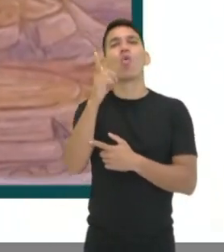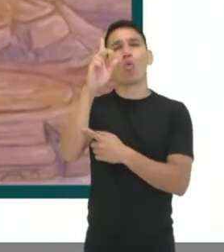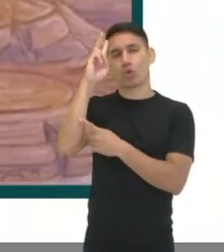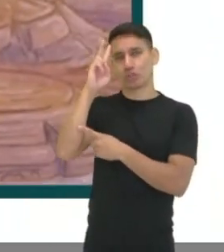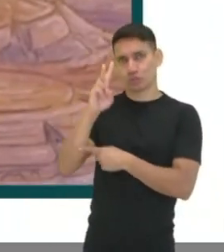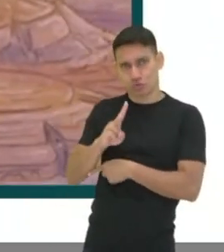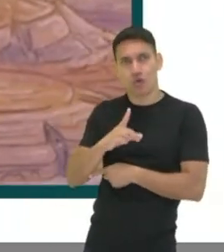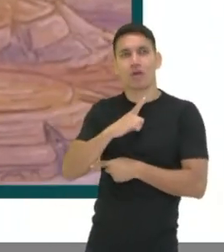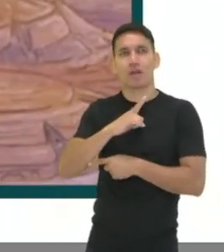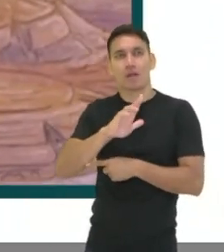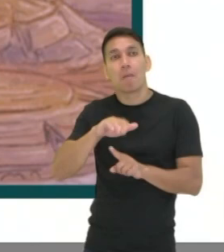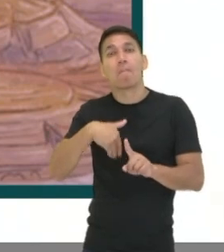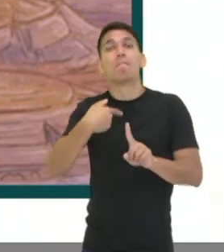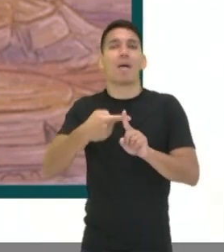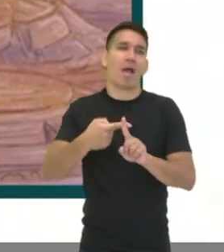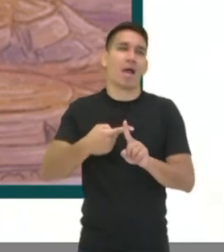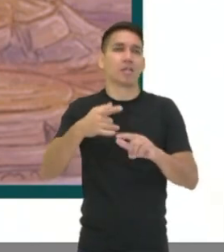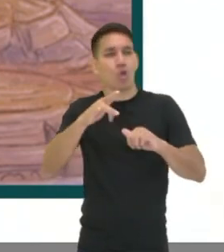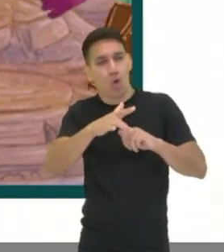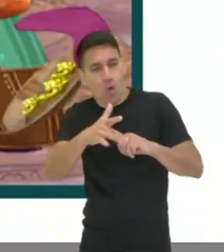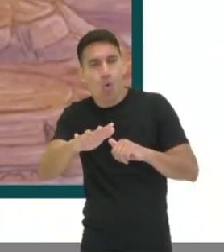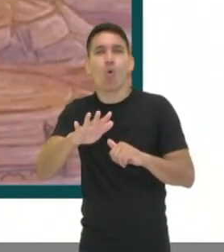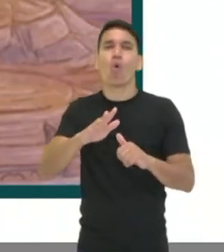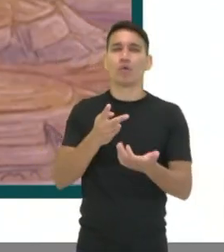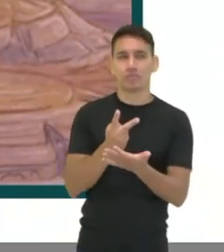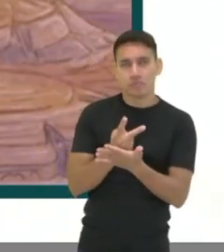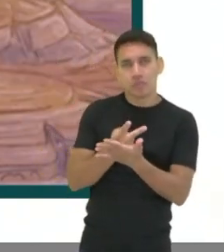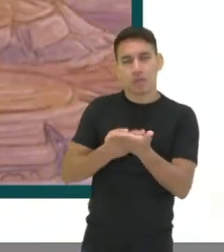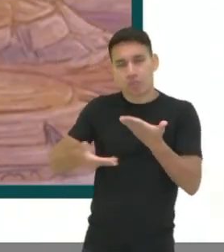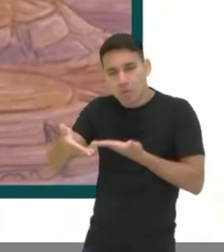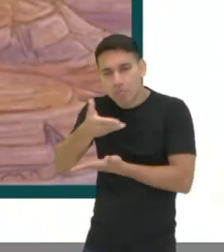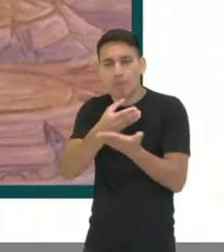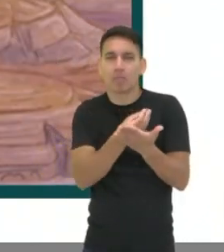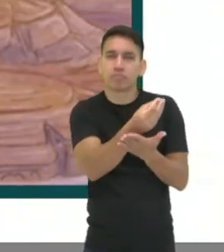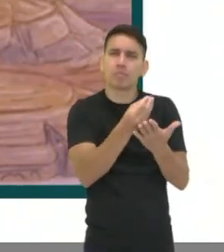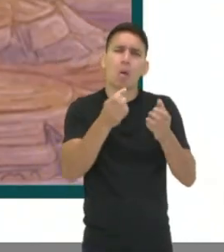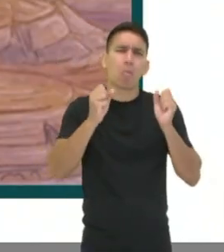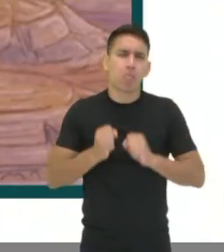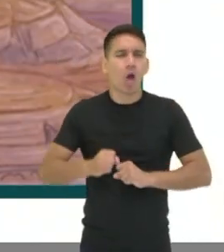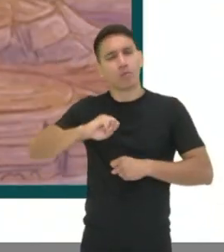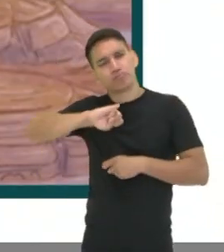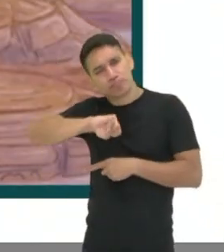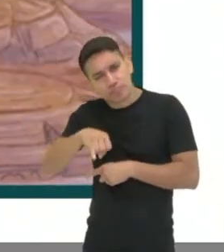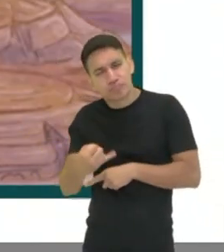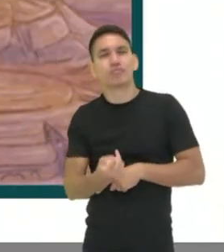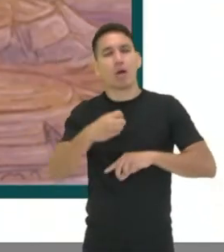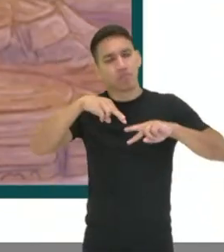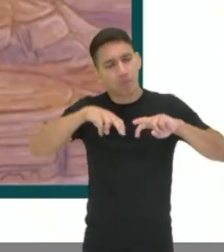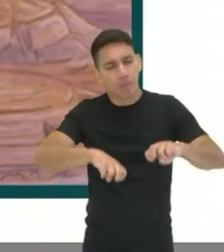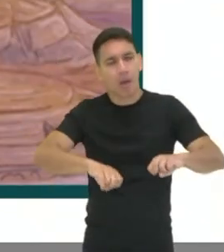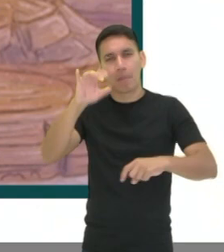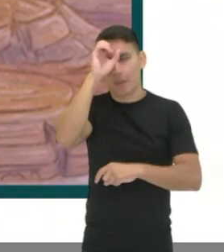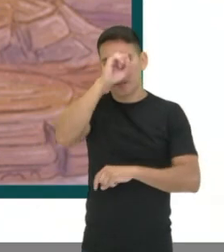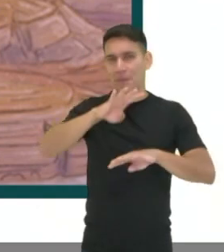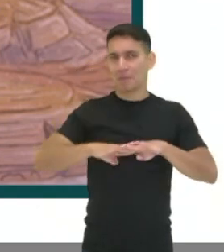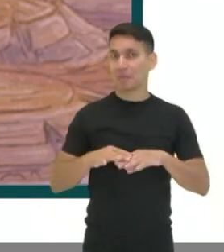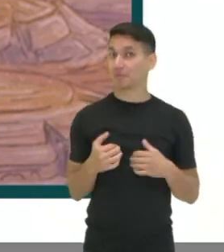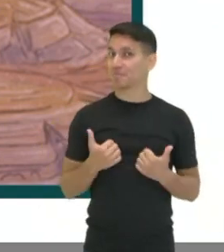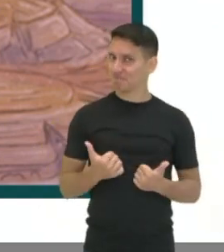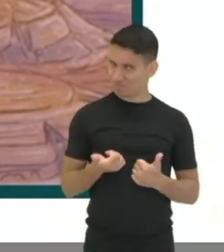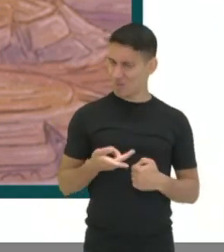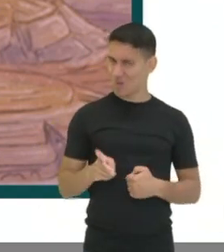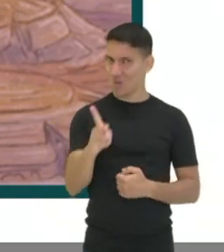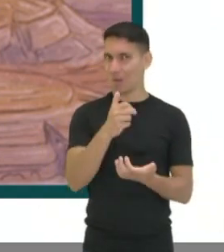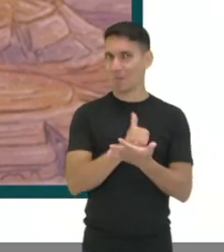historinha com mais ouros, né? Então, vocês podem usar e abusar e se divertir aí para aprender matemática, tá bom? Então, tá joia, né? Então,